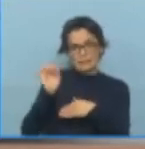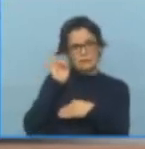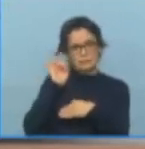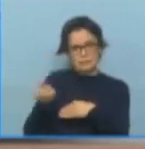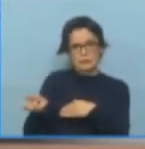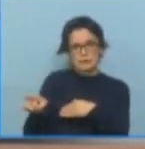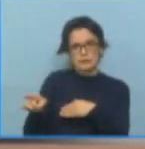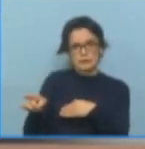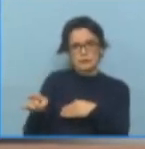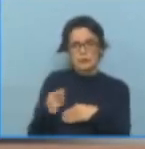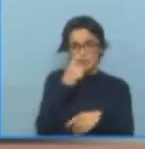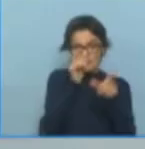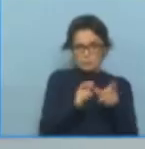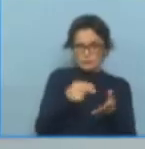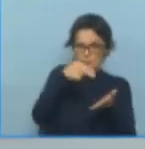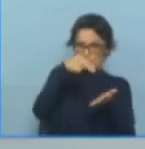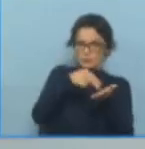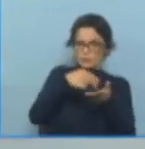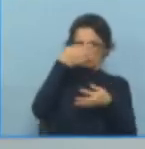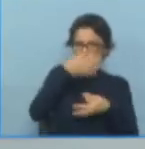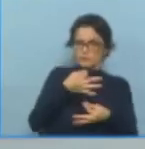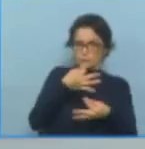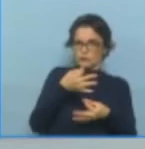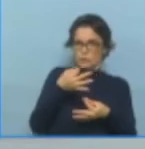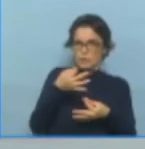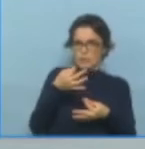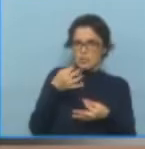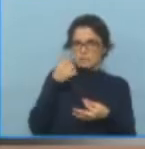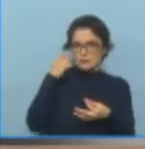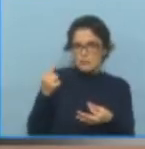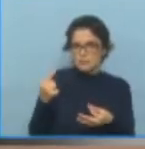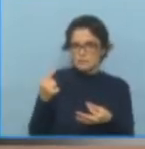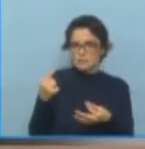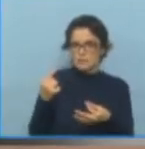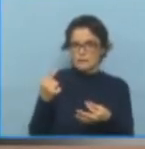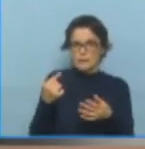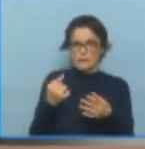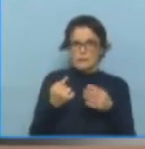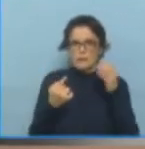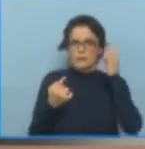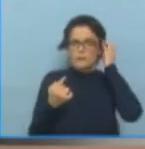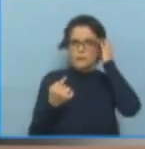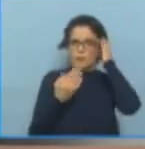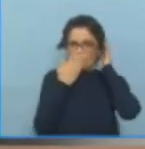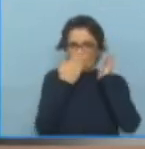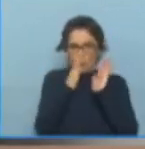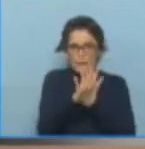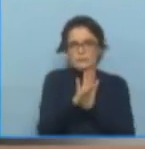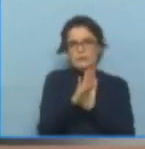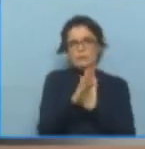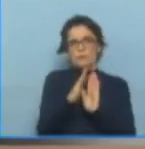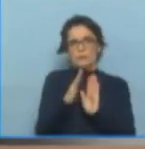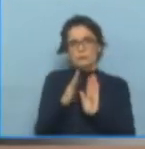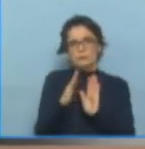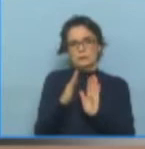atitudes devem ter. Por isso, o curso que vamos fazer, em primeiro lugar, ajuda-nos a refletir sobre